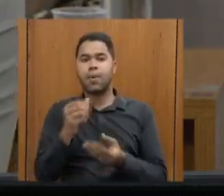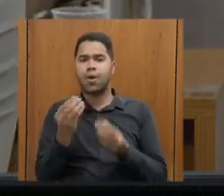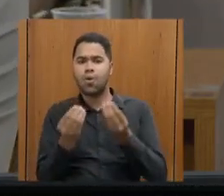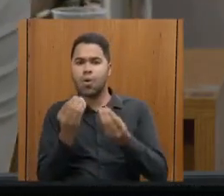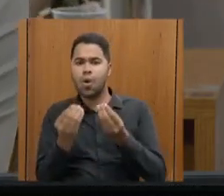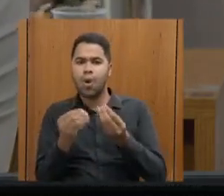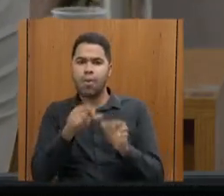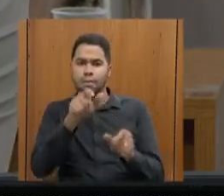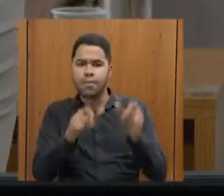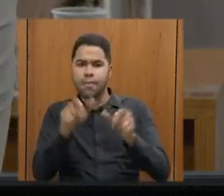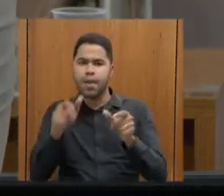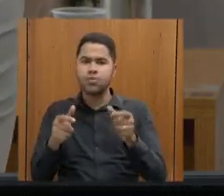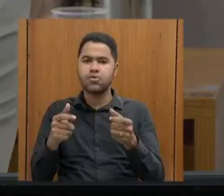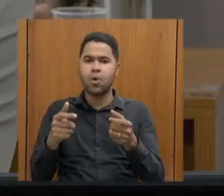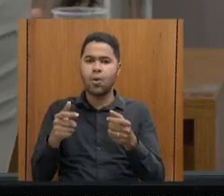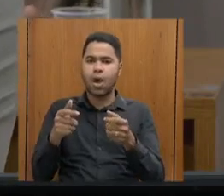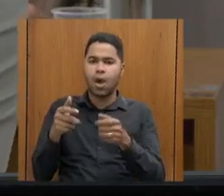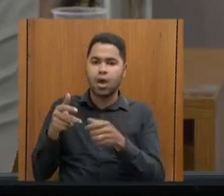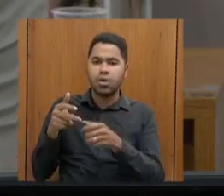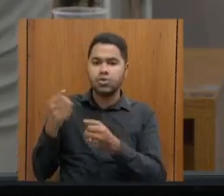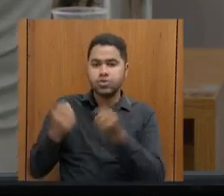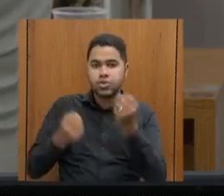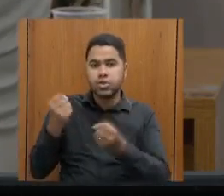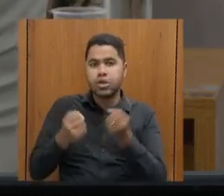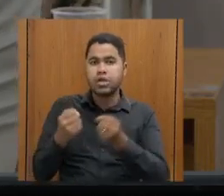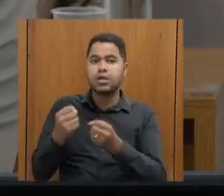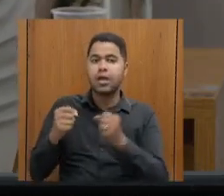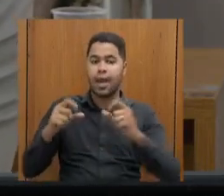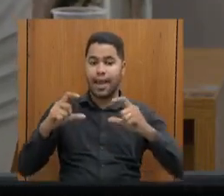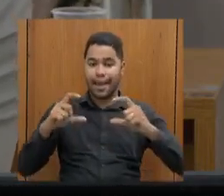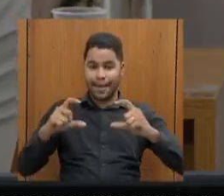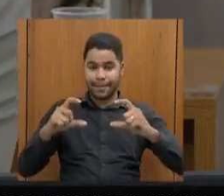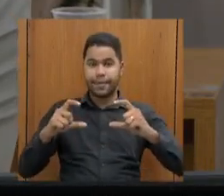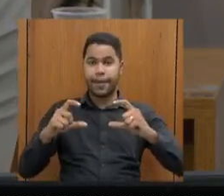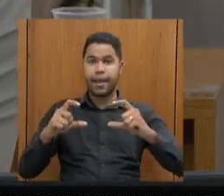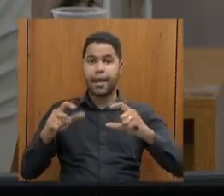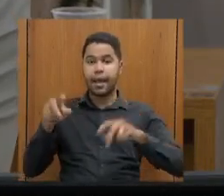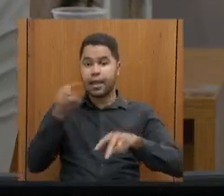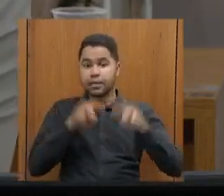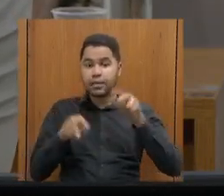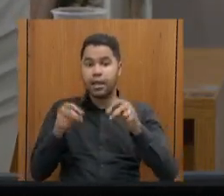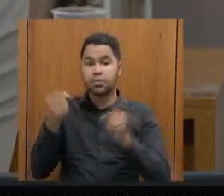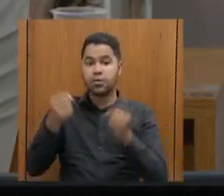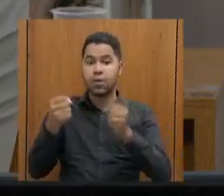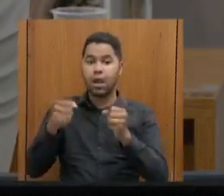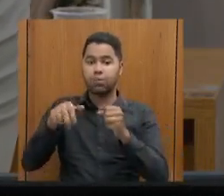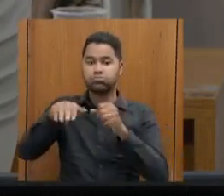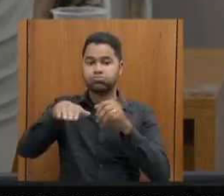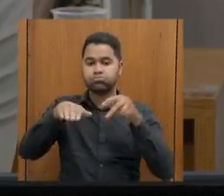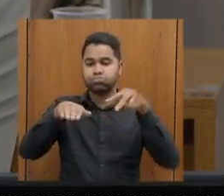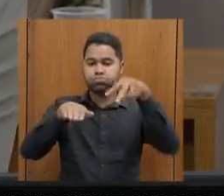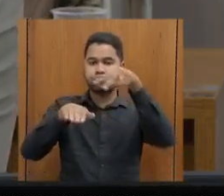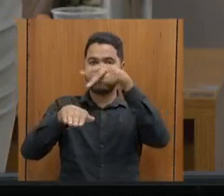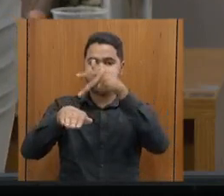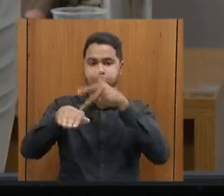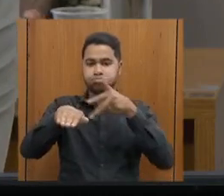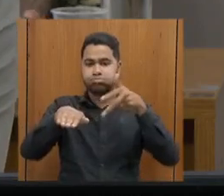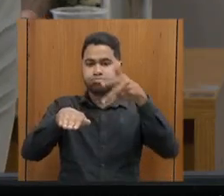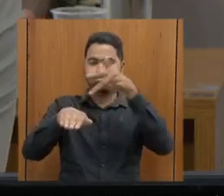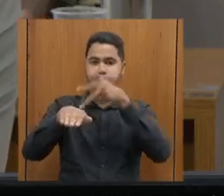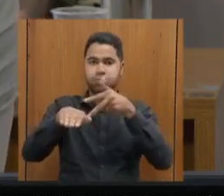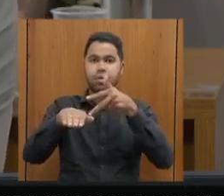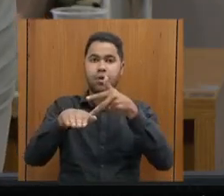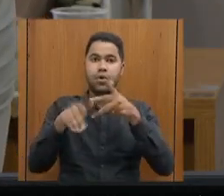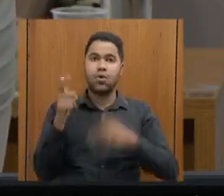dirige a velocidade a placa ela faz uma análise do carro e a gente conseguiu né por meio obviamente das forças